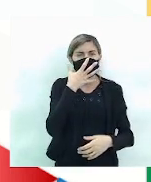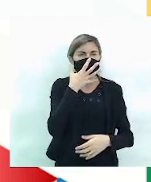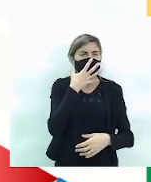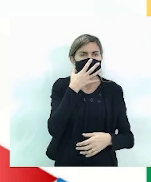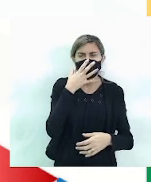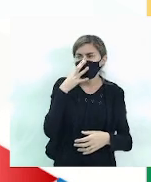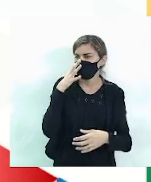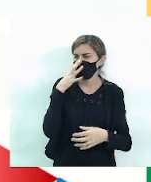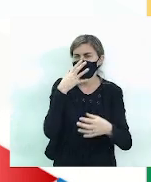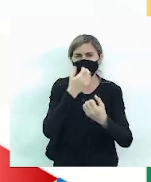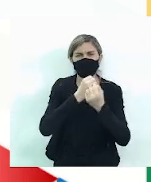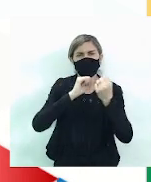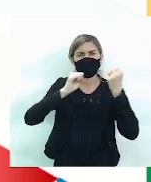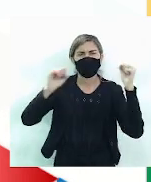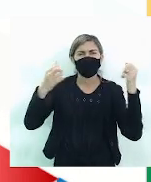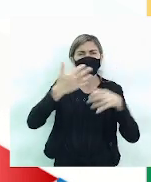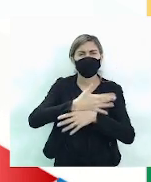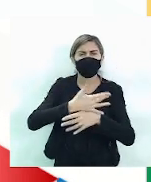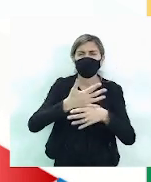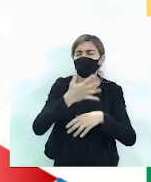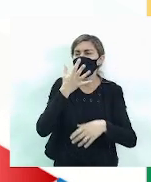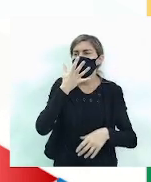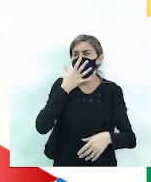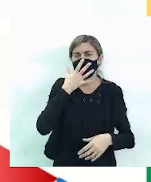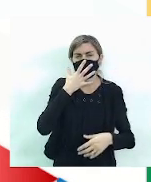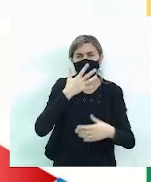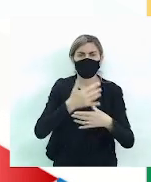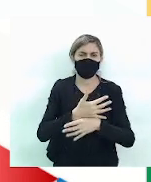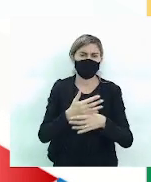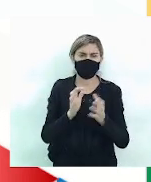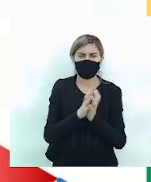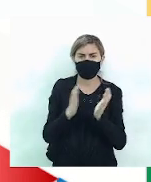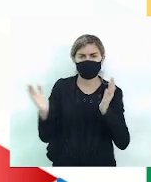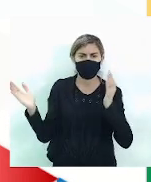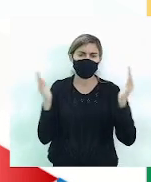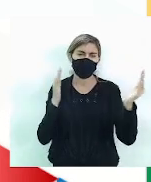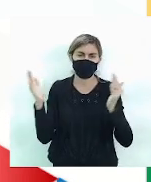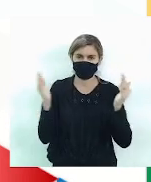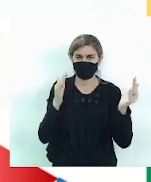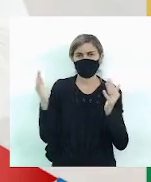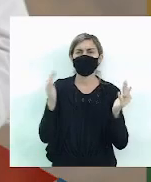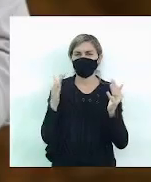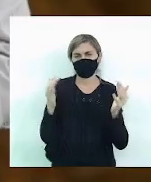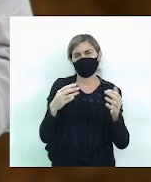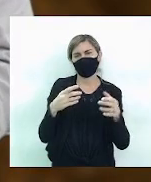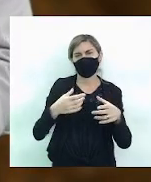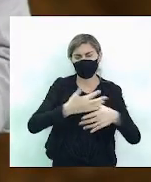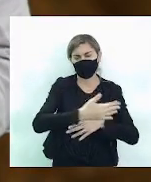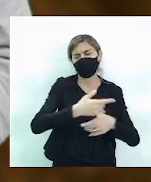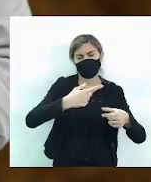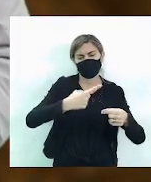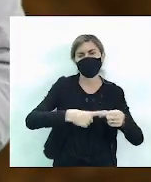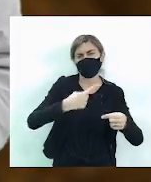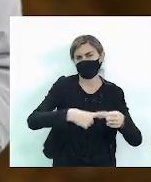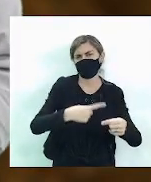a grandiosidade da cidade, com a grandeza da cidade, né, comparando realmente a uma cidade do interior, na qual ele